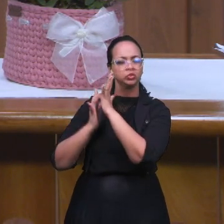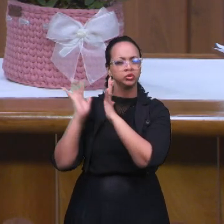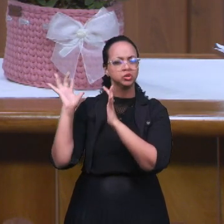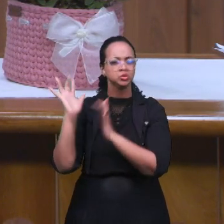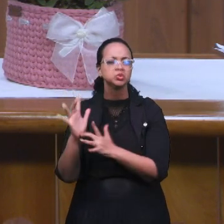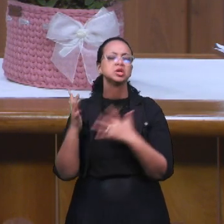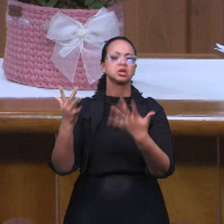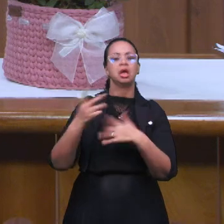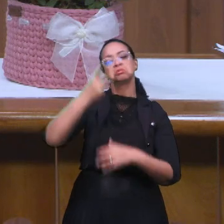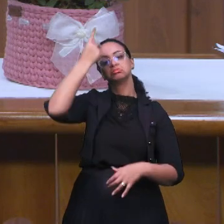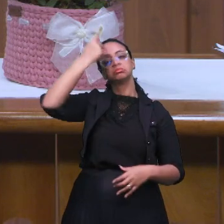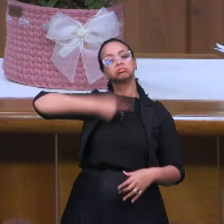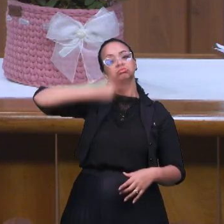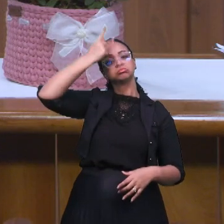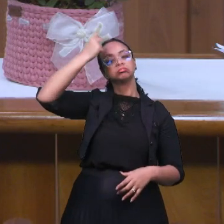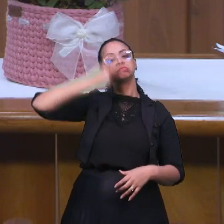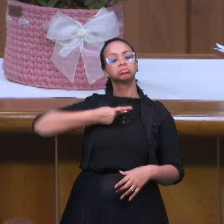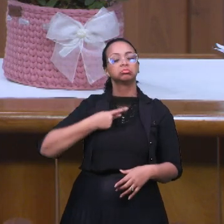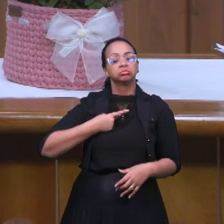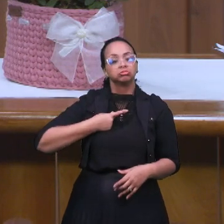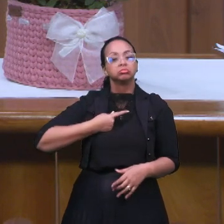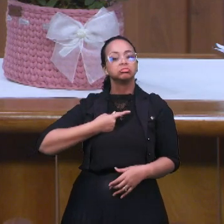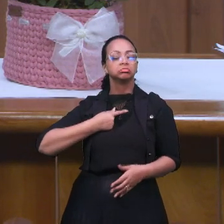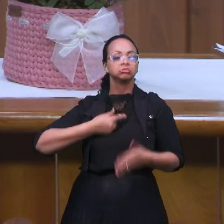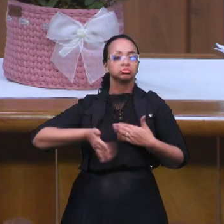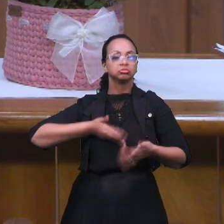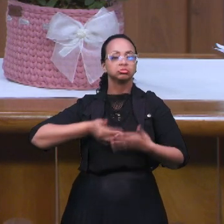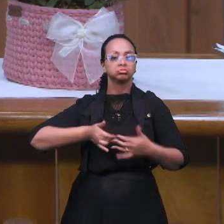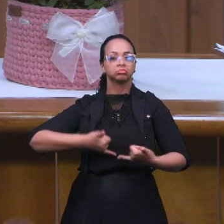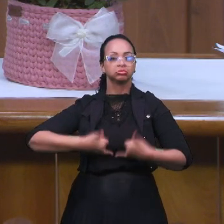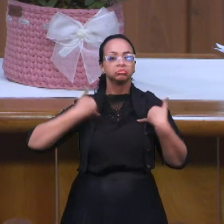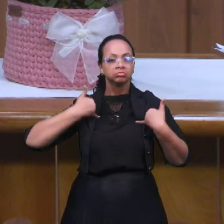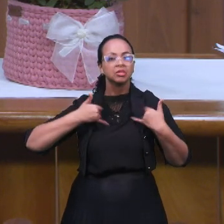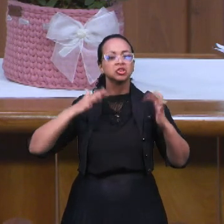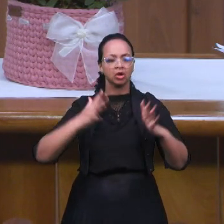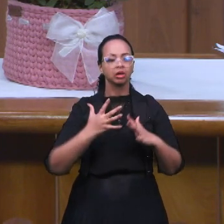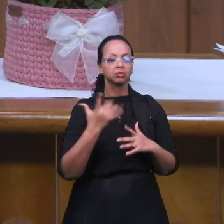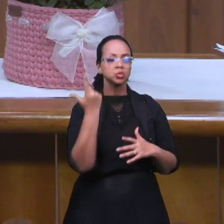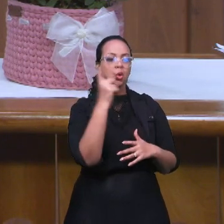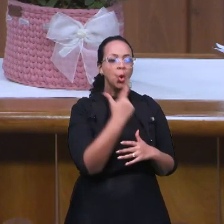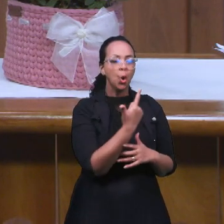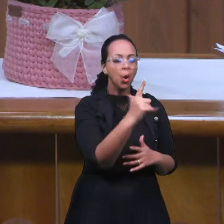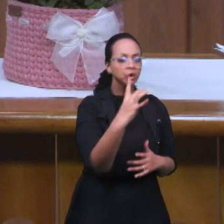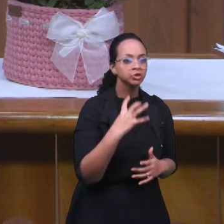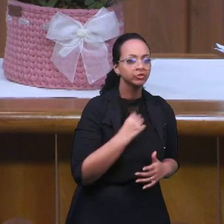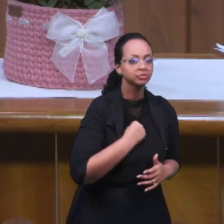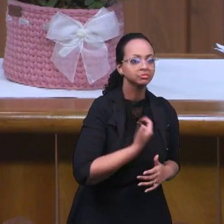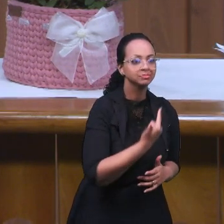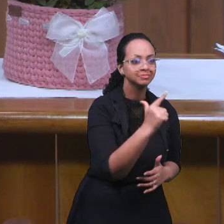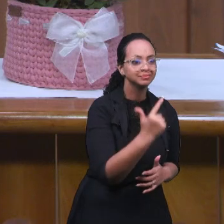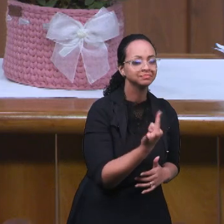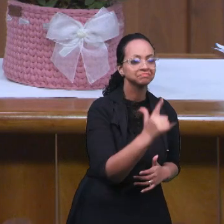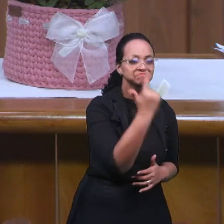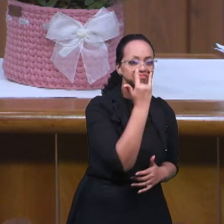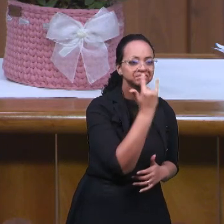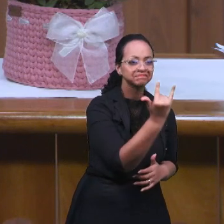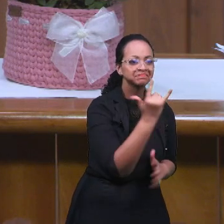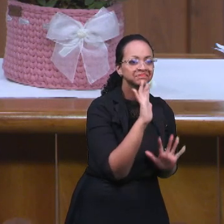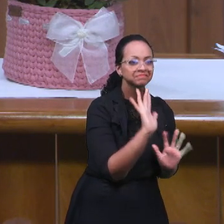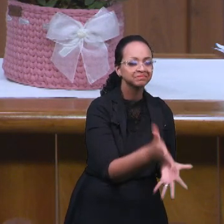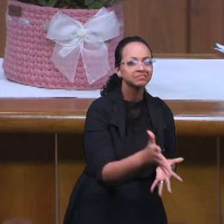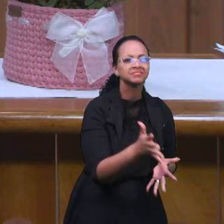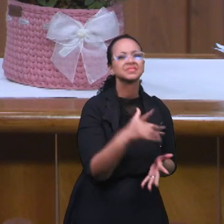viver aquilo que ela acha que tem que viver. Já arranjou um outro noivo, porque o noivo, alguns já estão dizendo, olha, ele